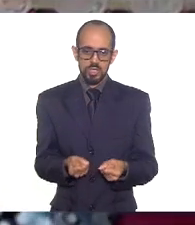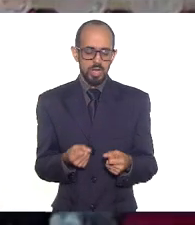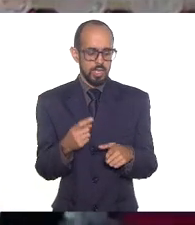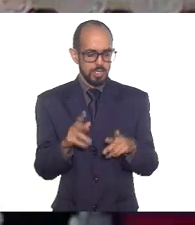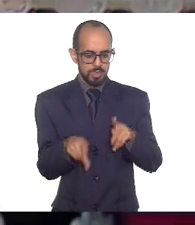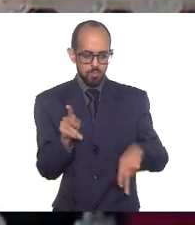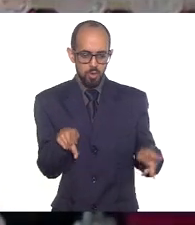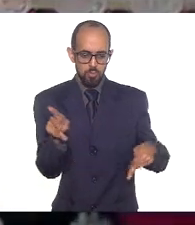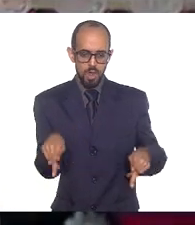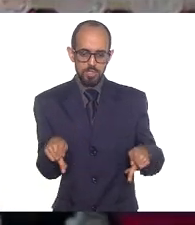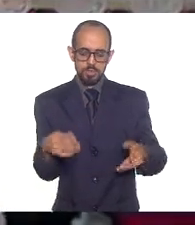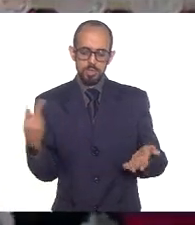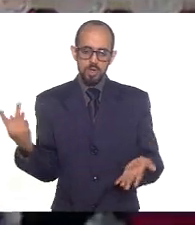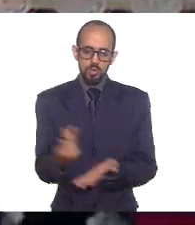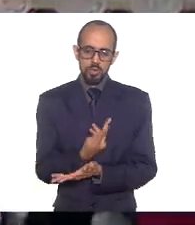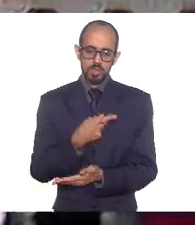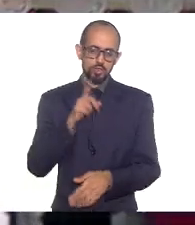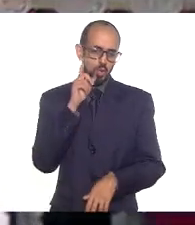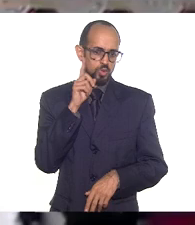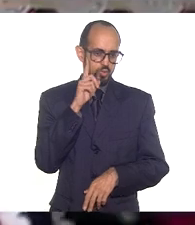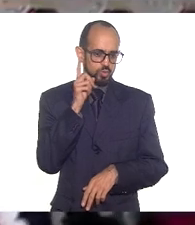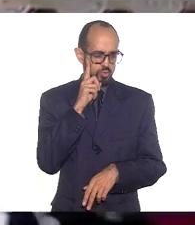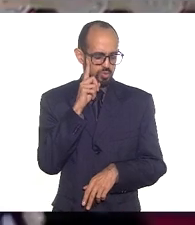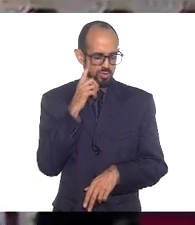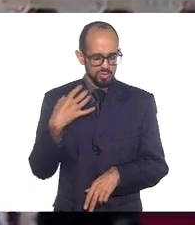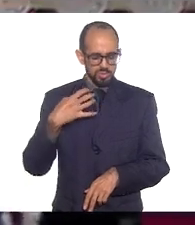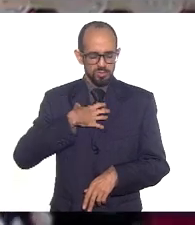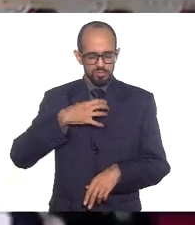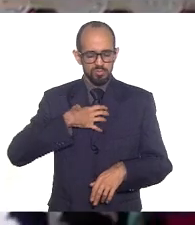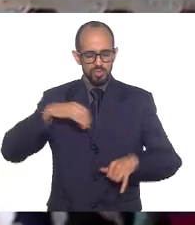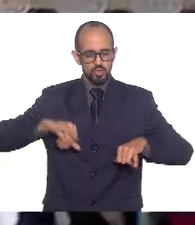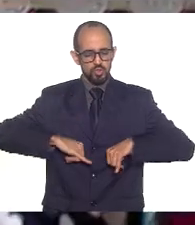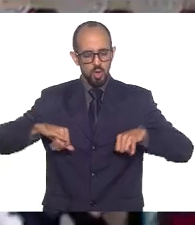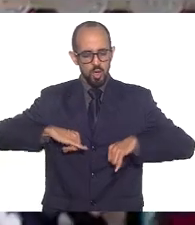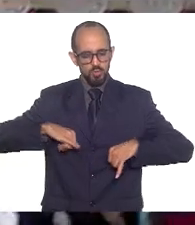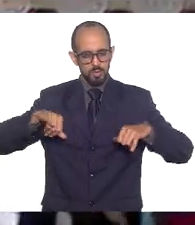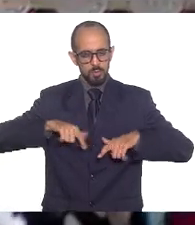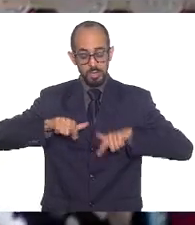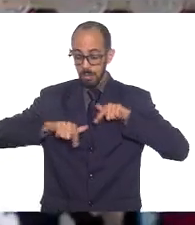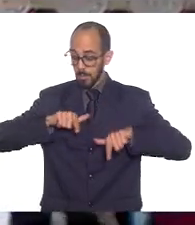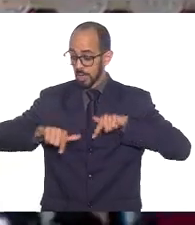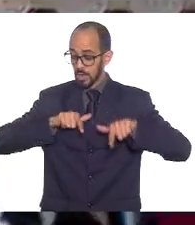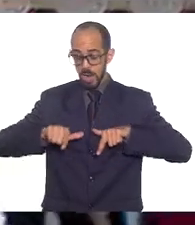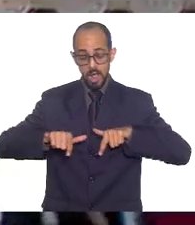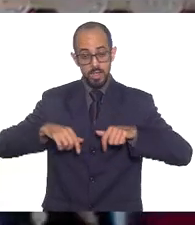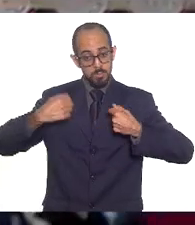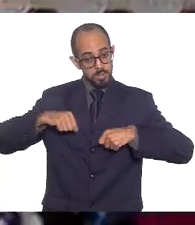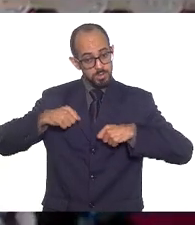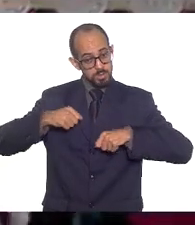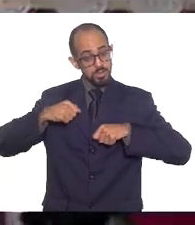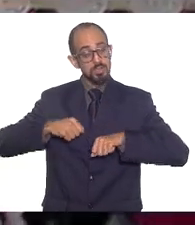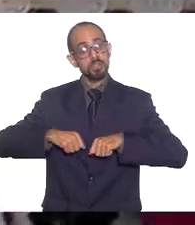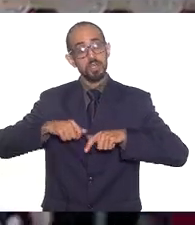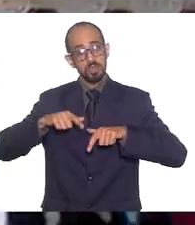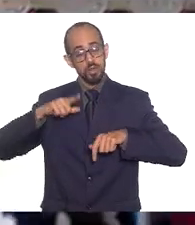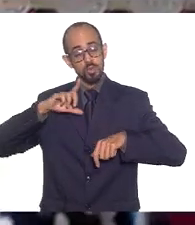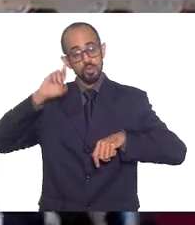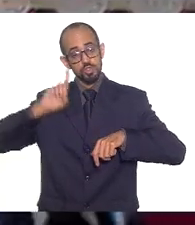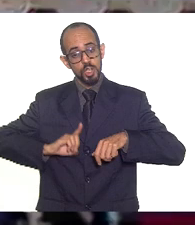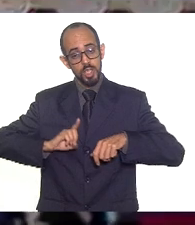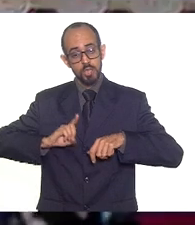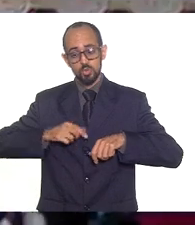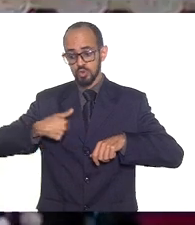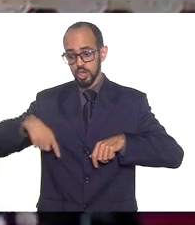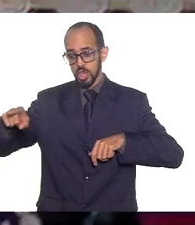é submetida cotidianamente para trabalhar para exercer o direito à cidade a mobilidade a